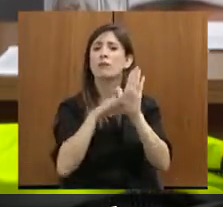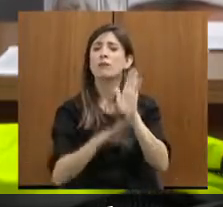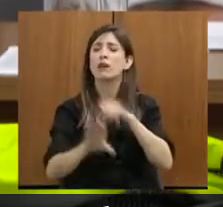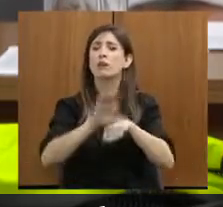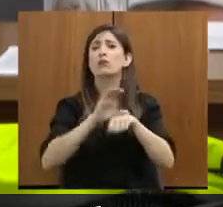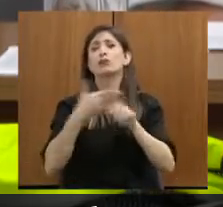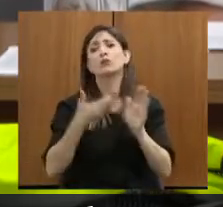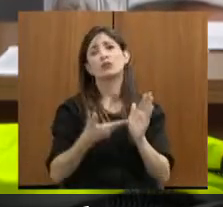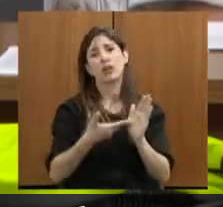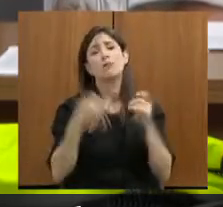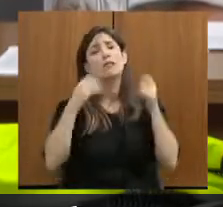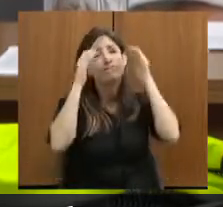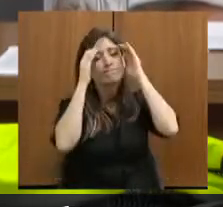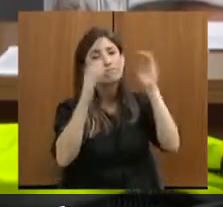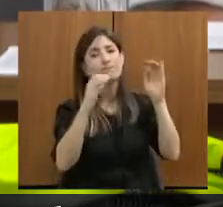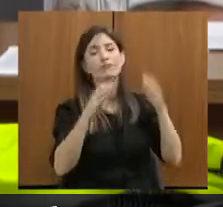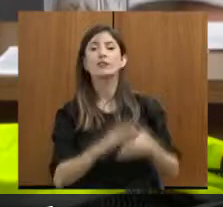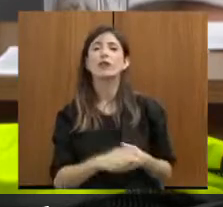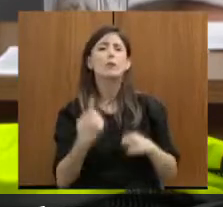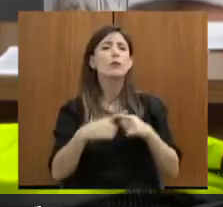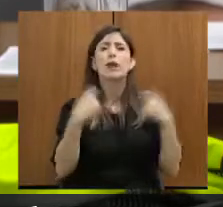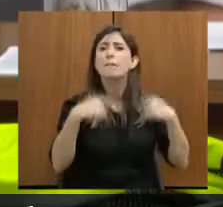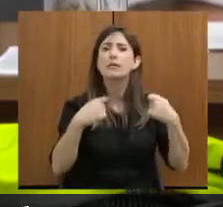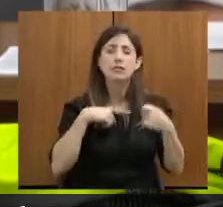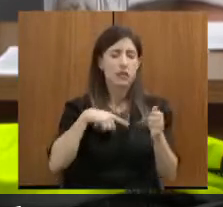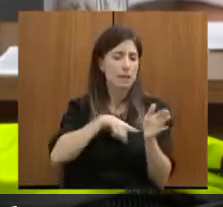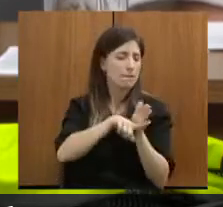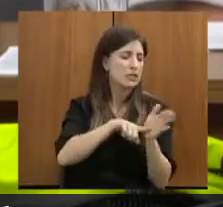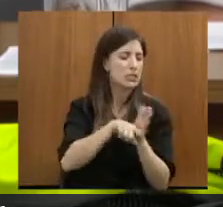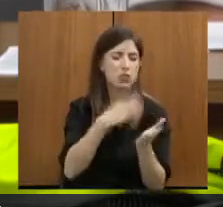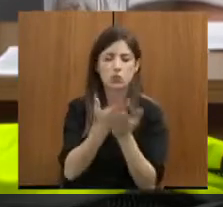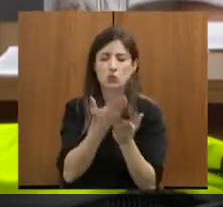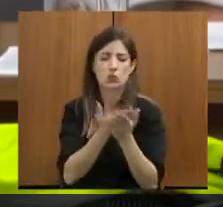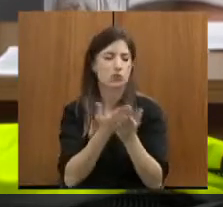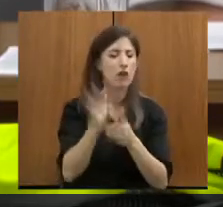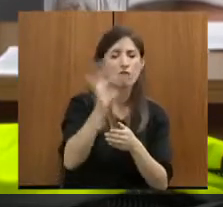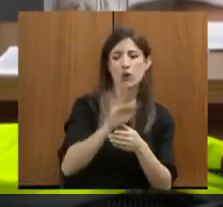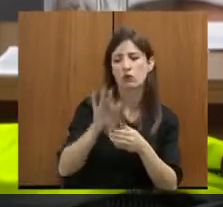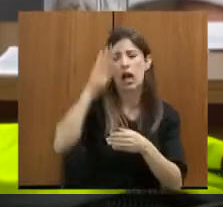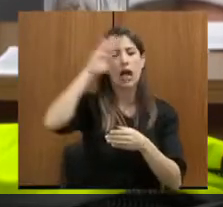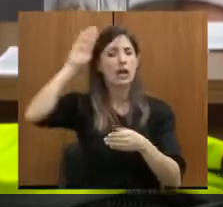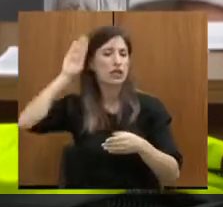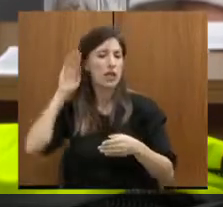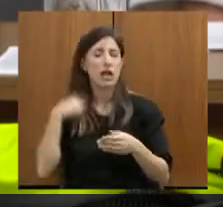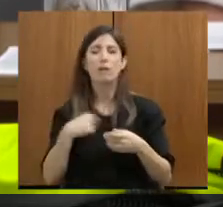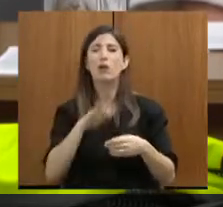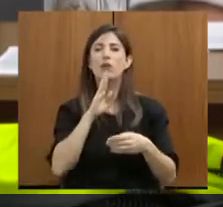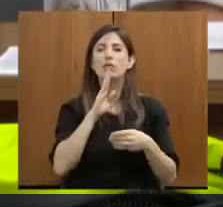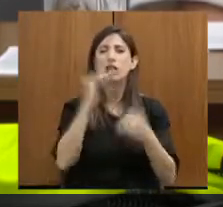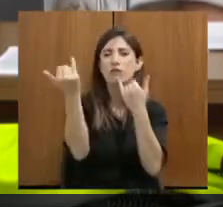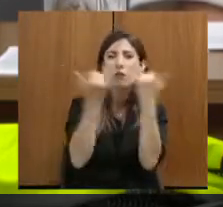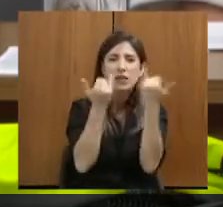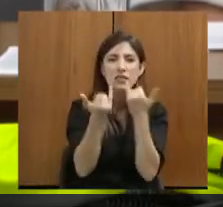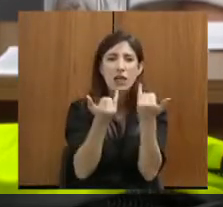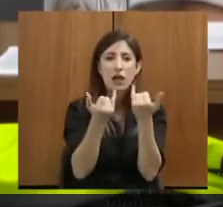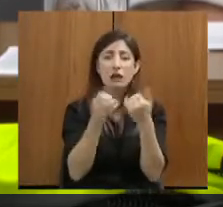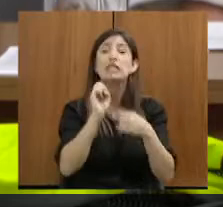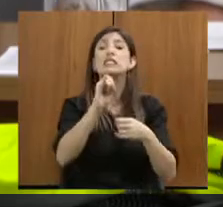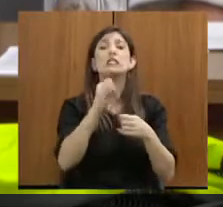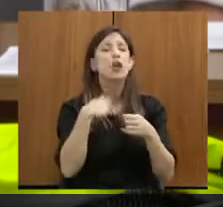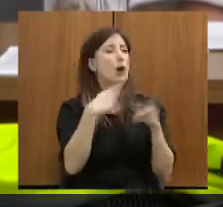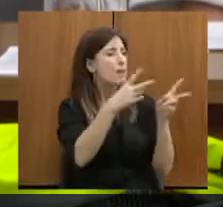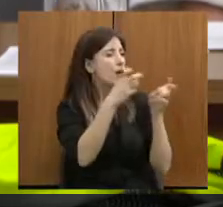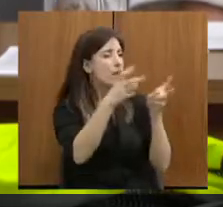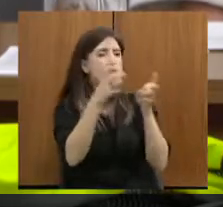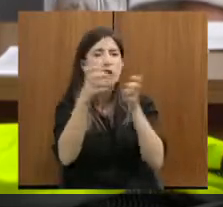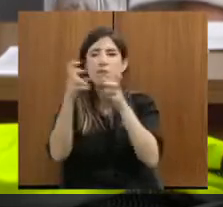ter tem que ter estudo acadêmico para você ter uma formação então nosso saber Popular não vale de nada que se o nosso